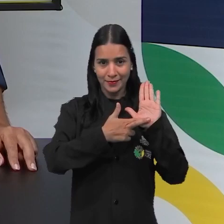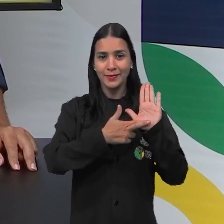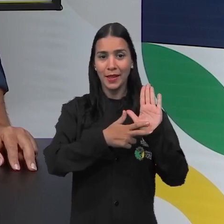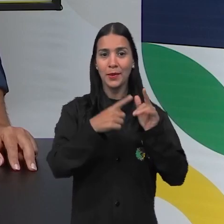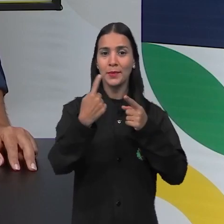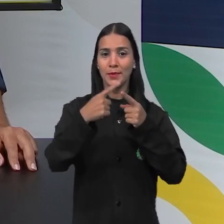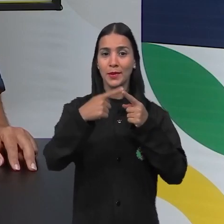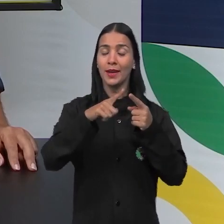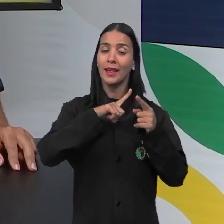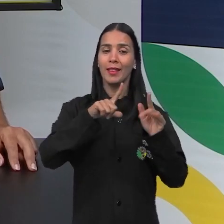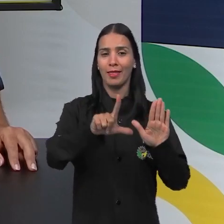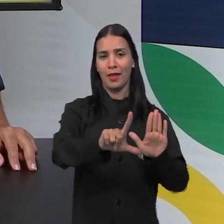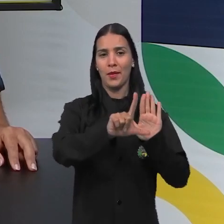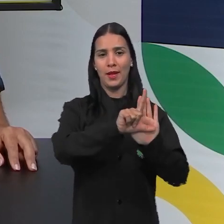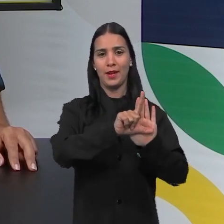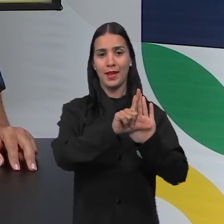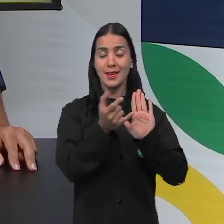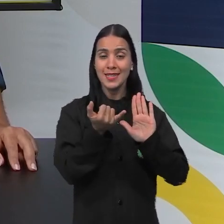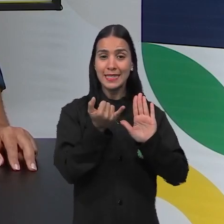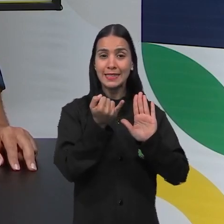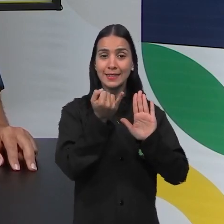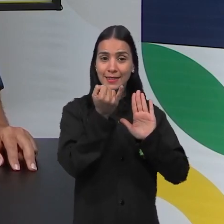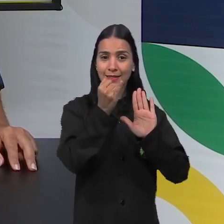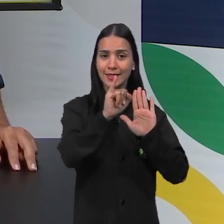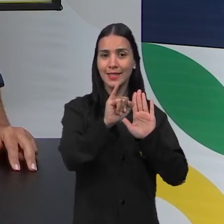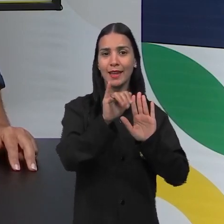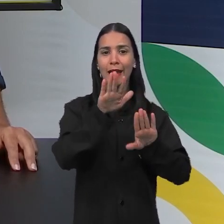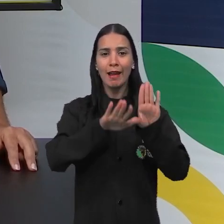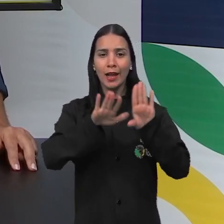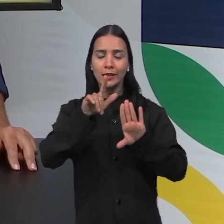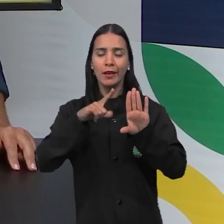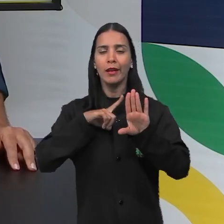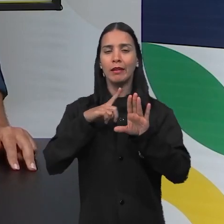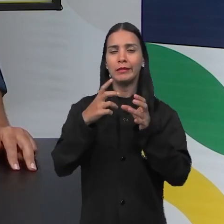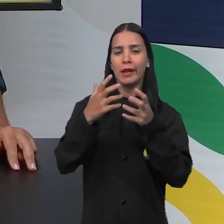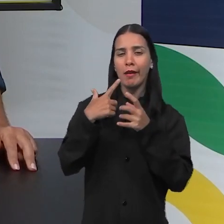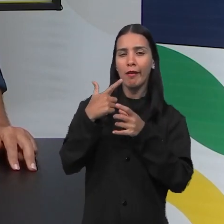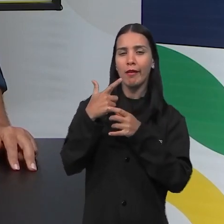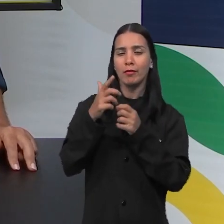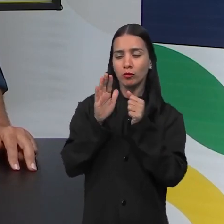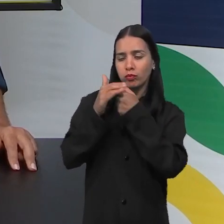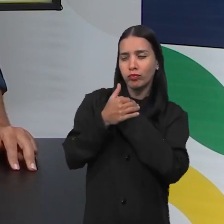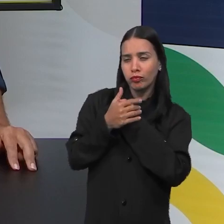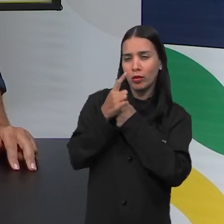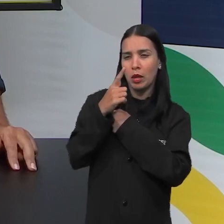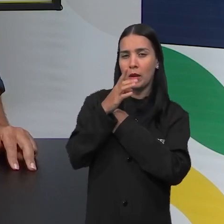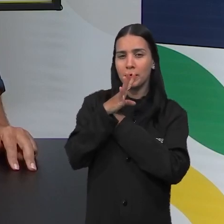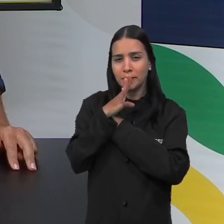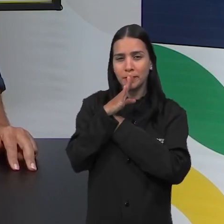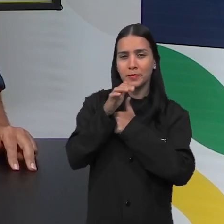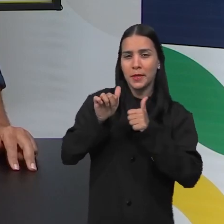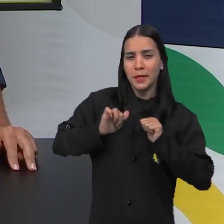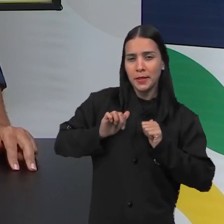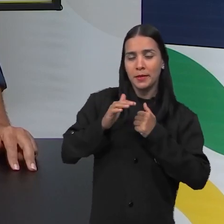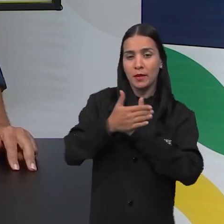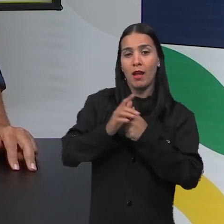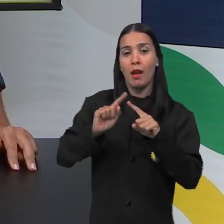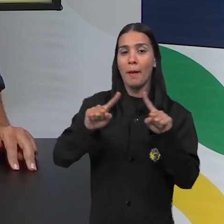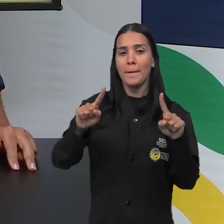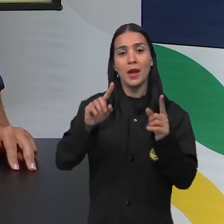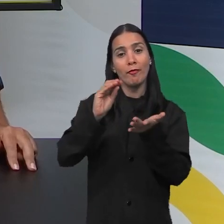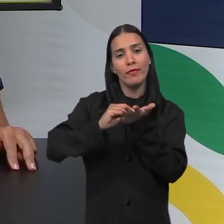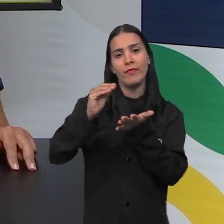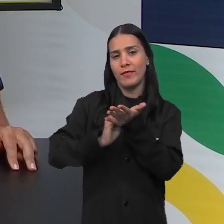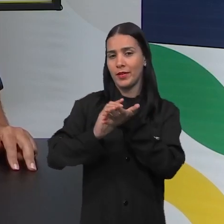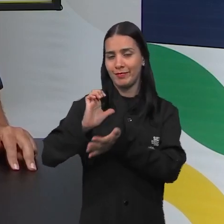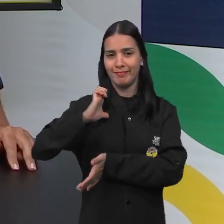exista uma abertura, ninguém viu, eu vou esconder ali o resultado. Isso seria ético dentro de uma prática em que